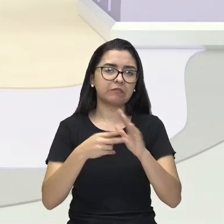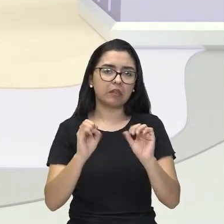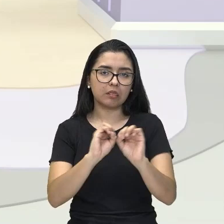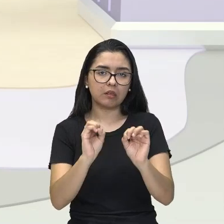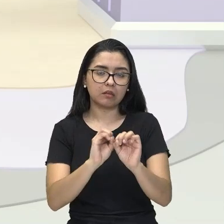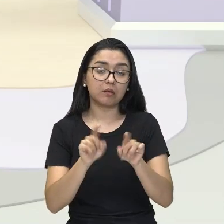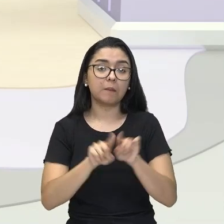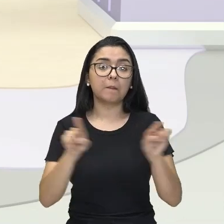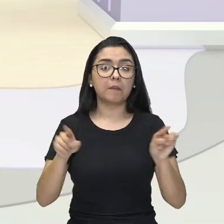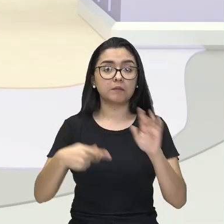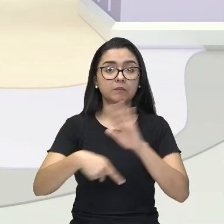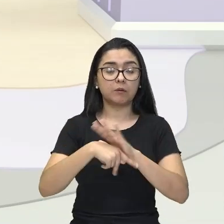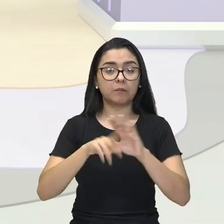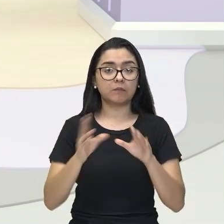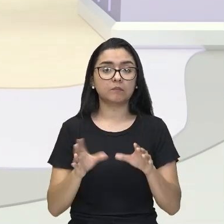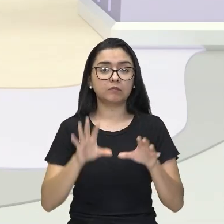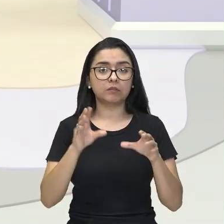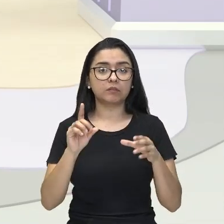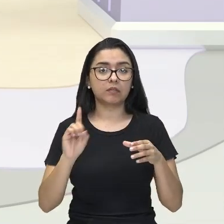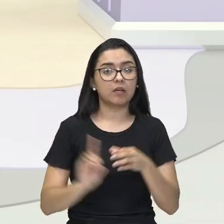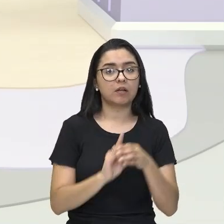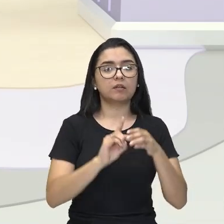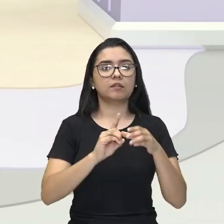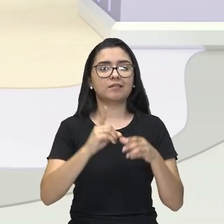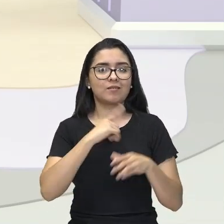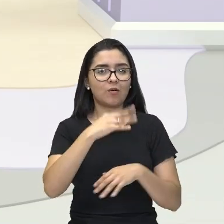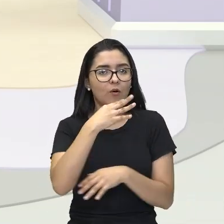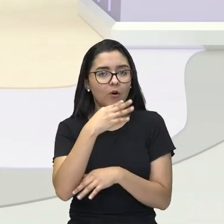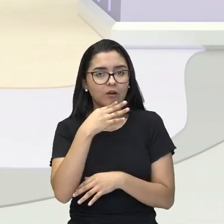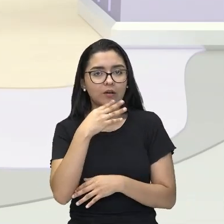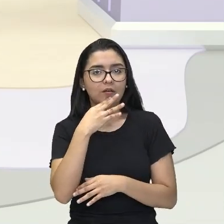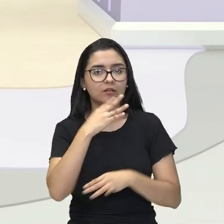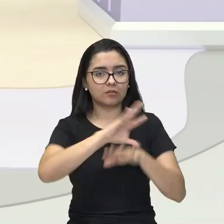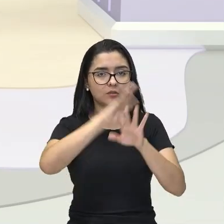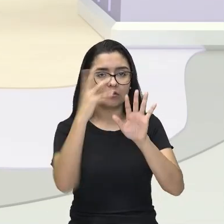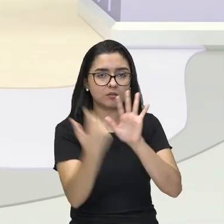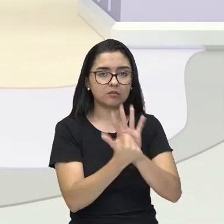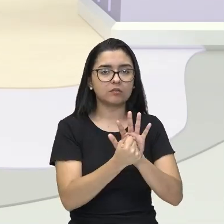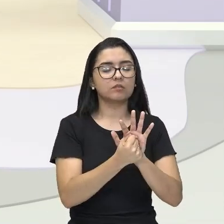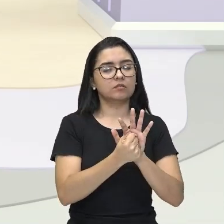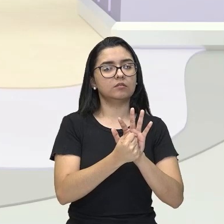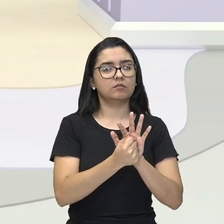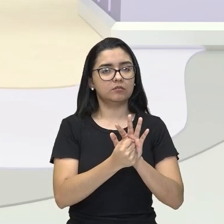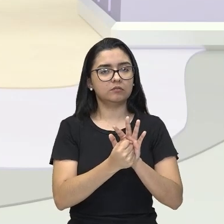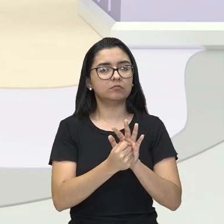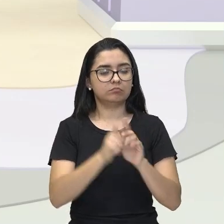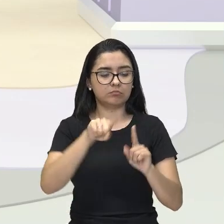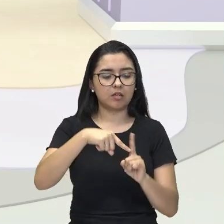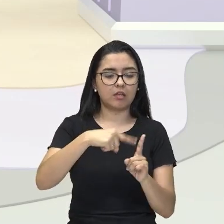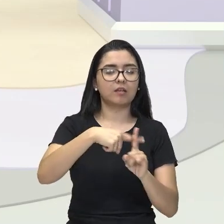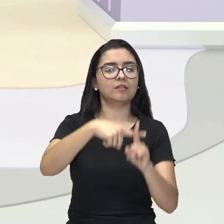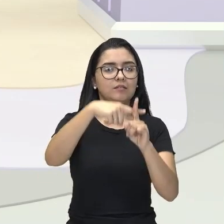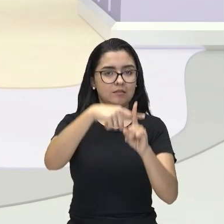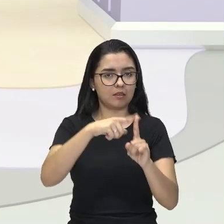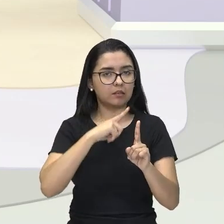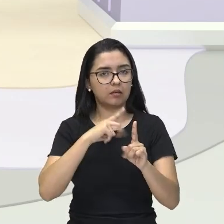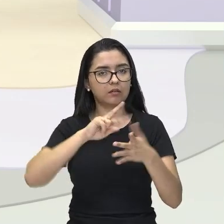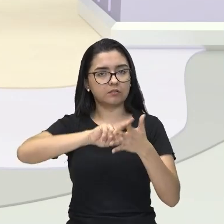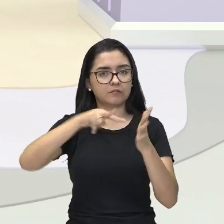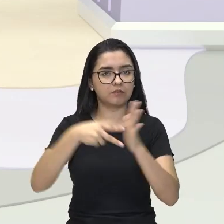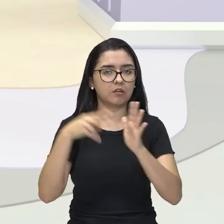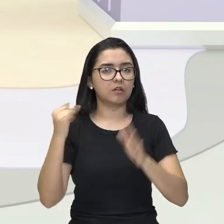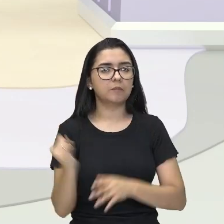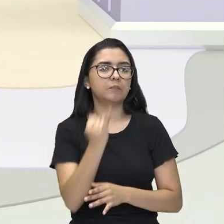mas para quem está dentro, quem está conectado com aquele símbolo diz muita coisa, aquele símbolo tem